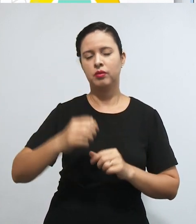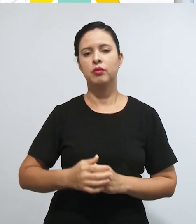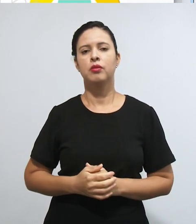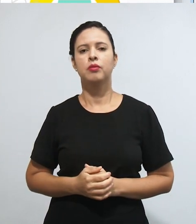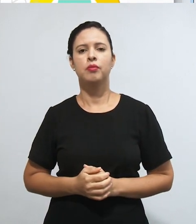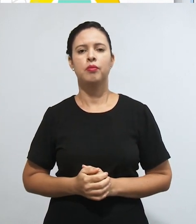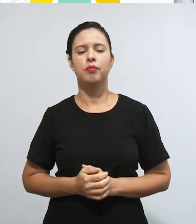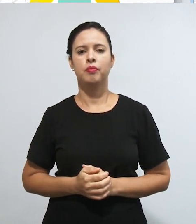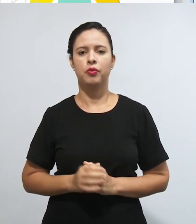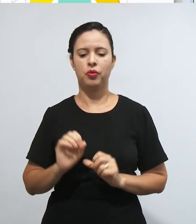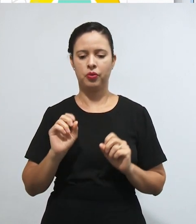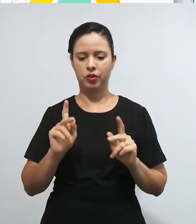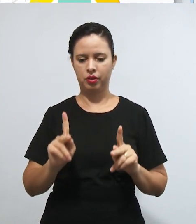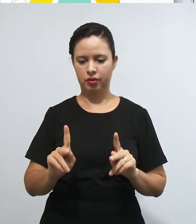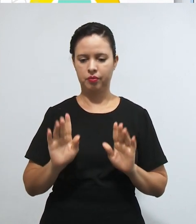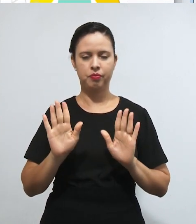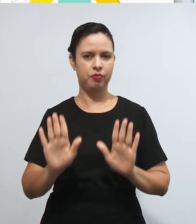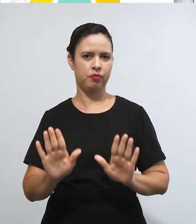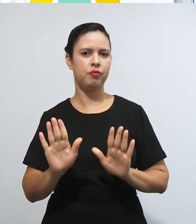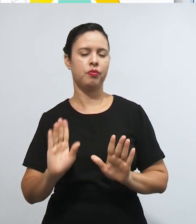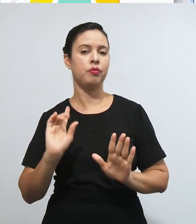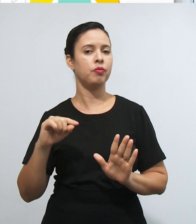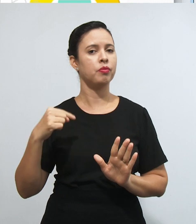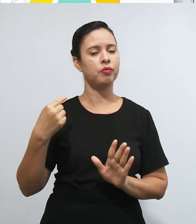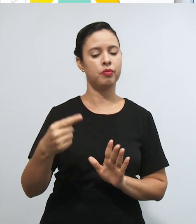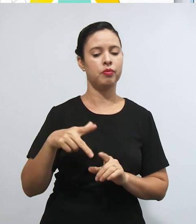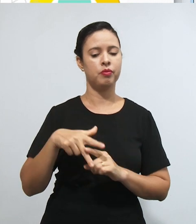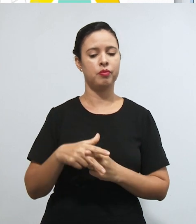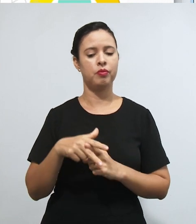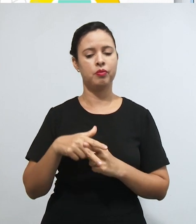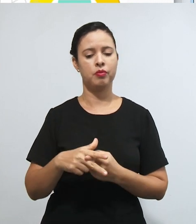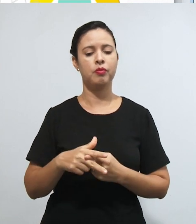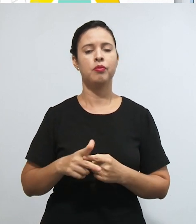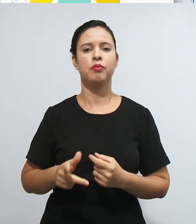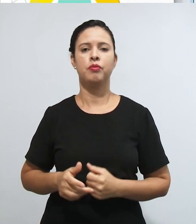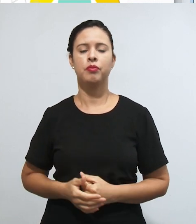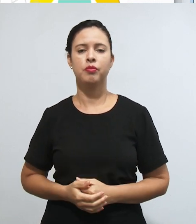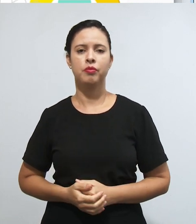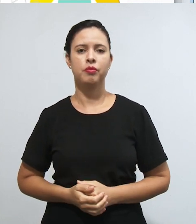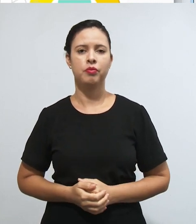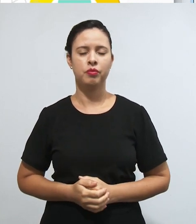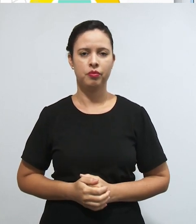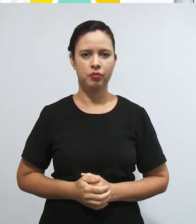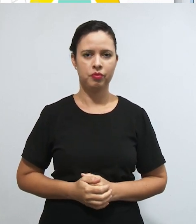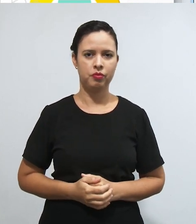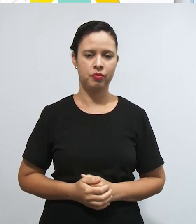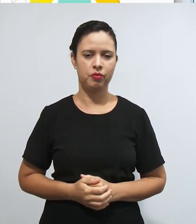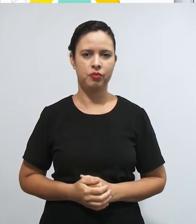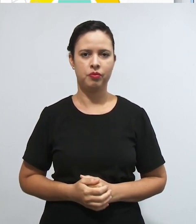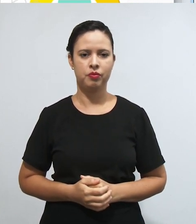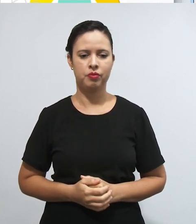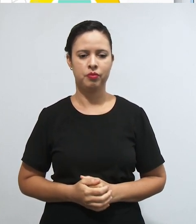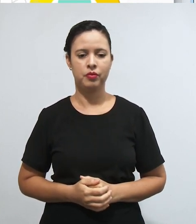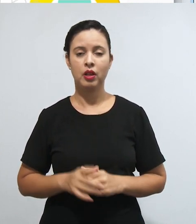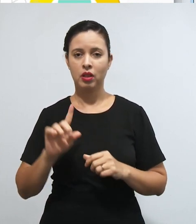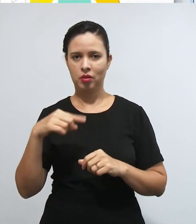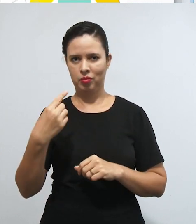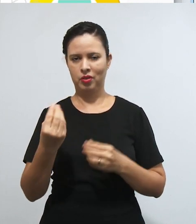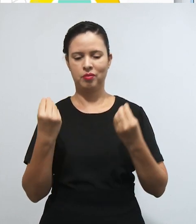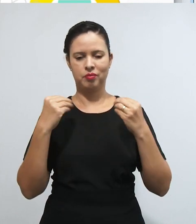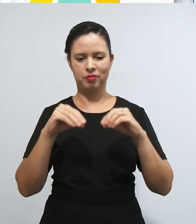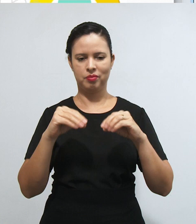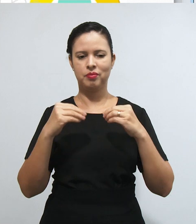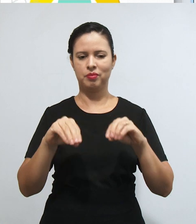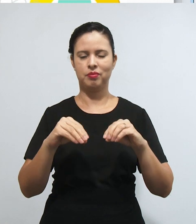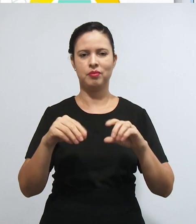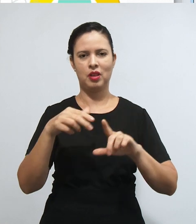E aí, ok. Vou deixar aqui também, ó, e aí a gente já eu configuro aqui, faço uma animaçãozinha, que é um ponto que eu quero chegar também